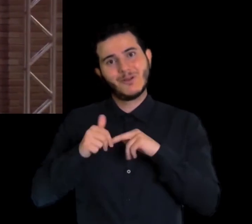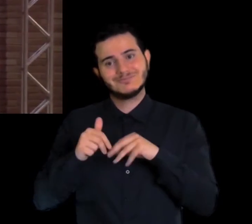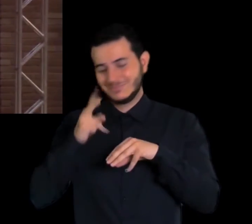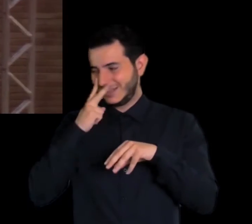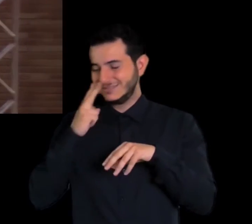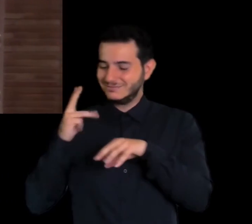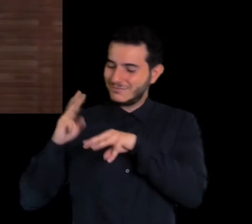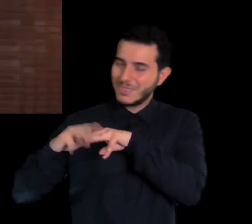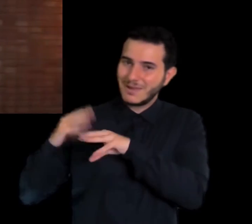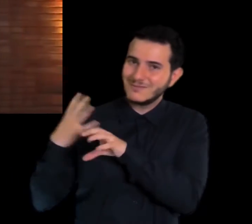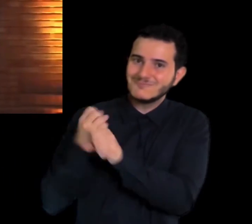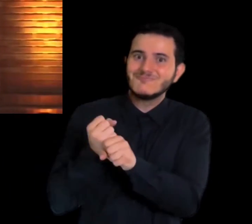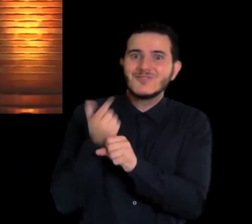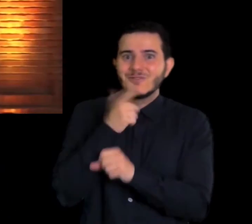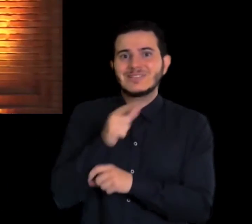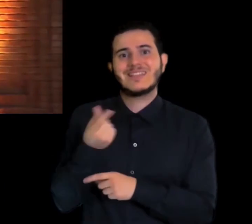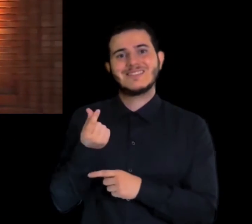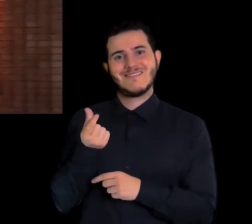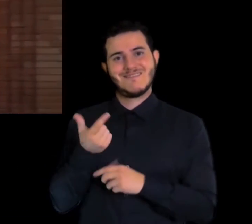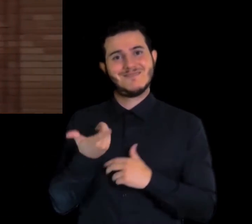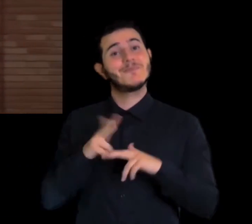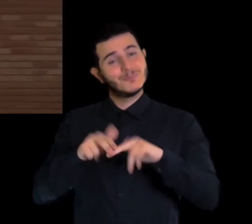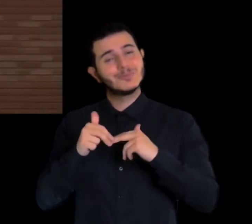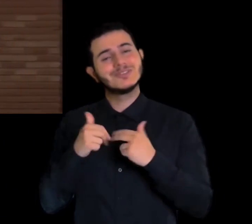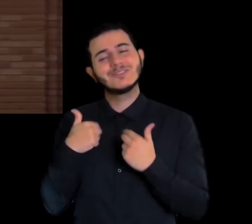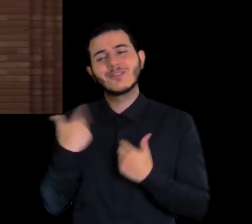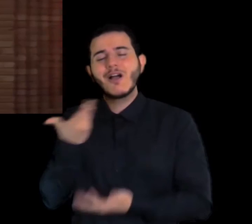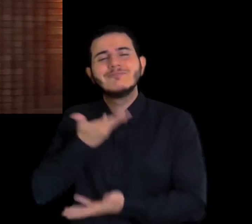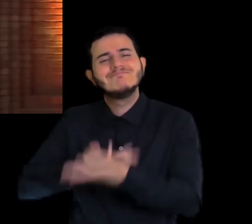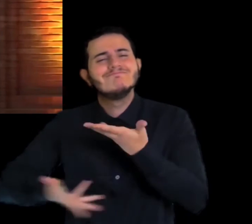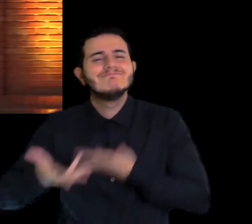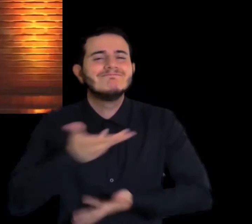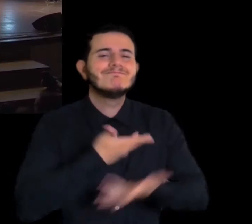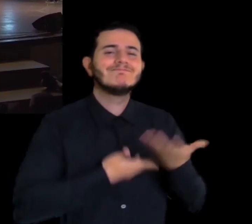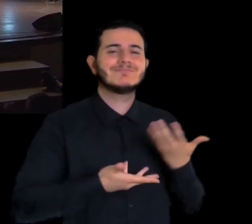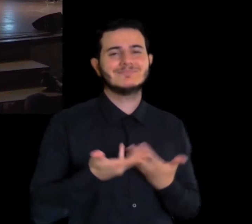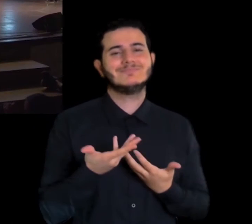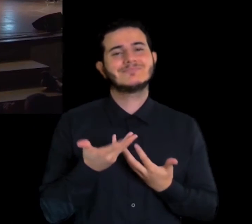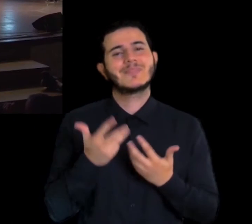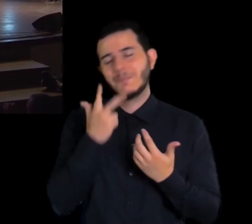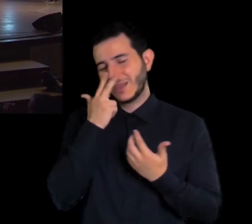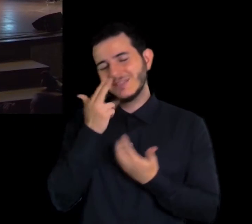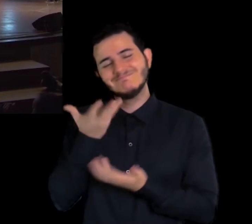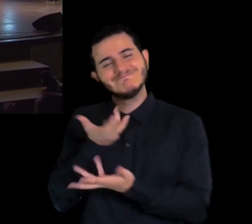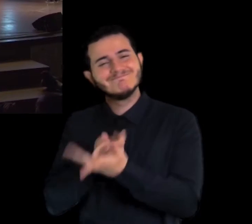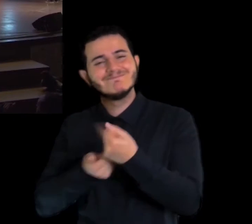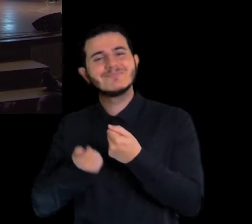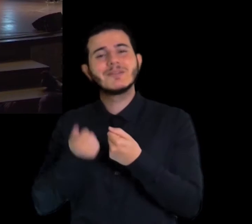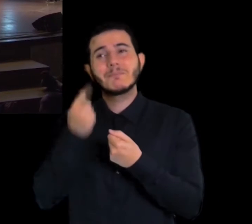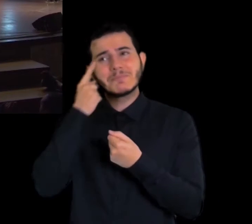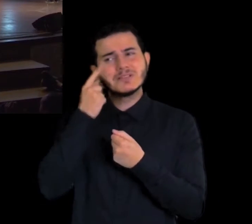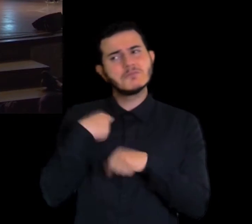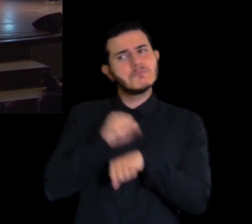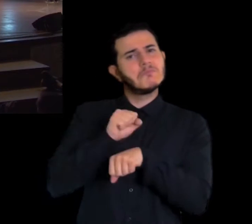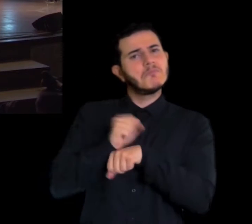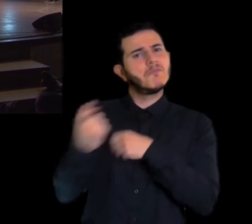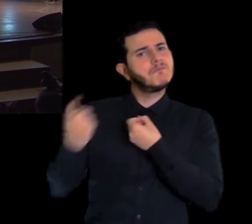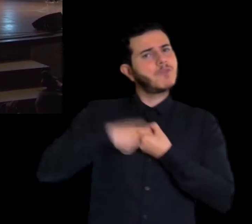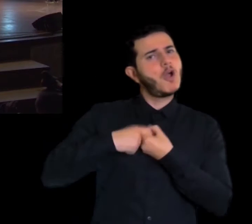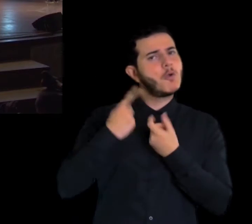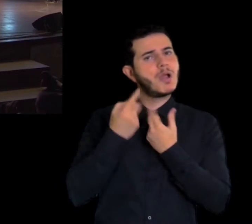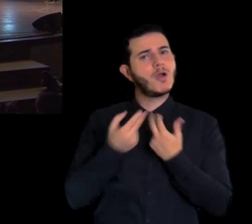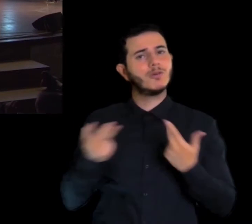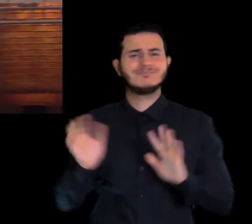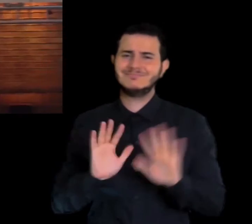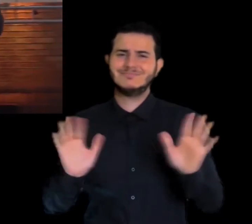hoje eu pergunto sempre para a equipe, eu falo, gente, por quê? Porque eu encantar o outro não tem a ver só com esse lance de o que vai ter de volta. Tem a ver com